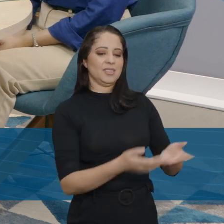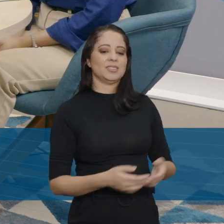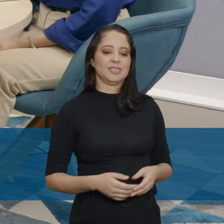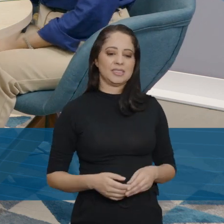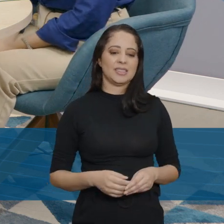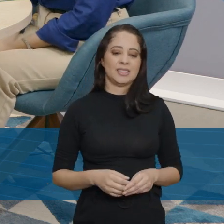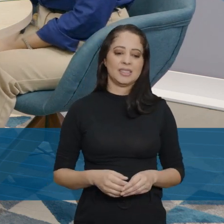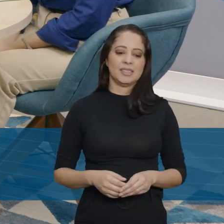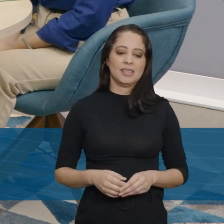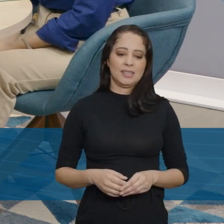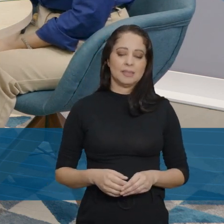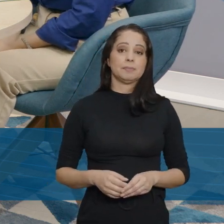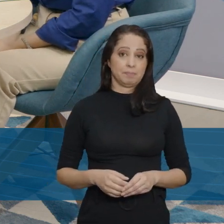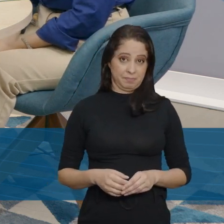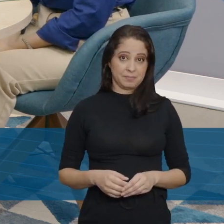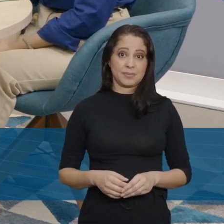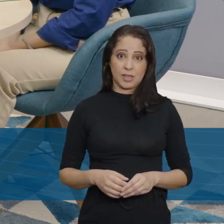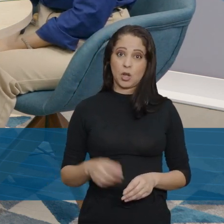falava em off,